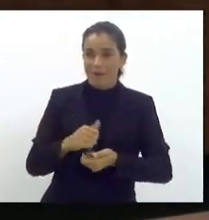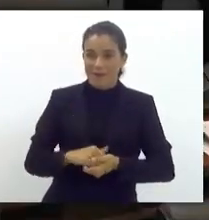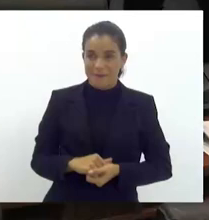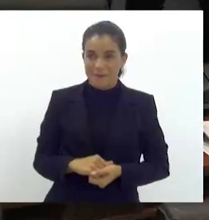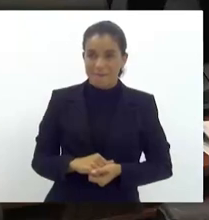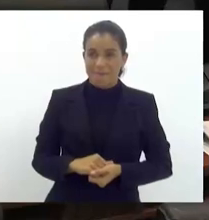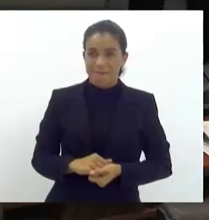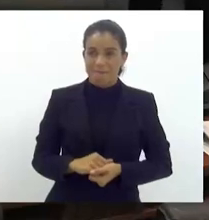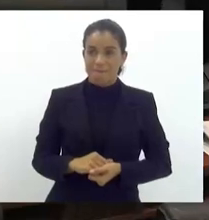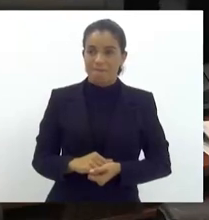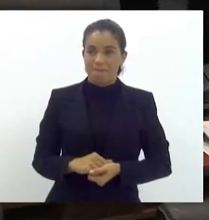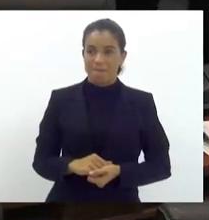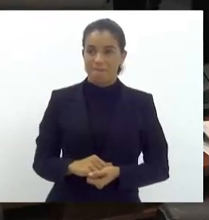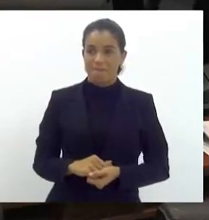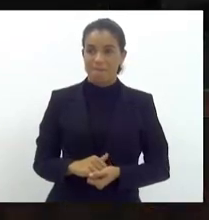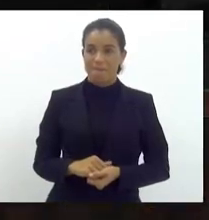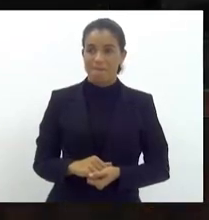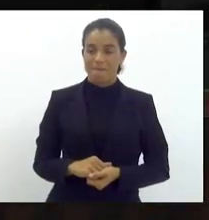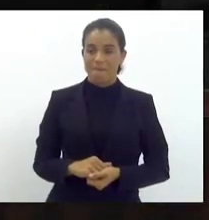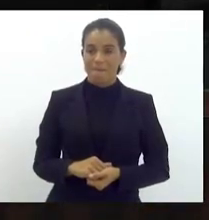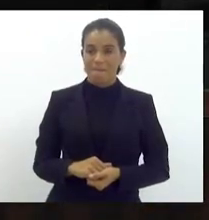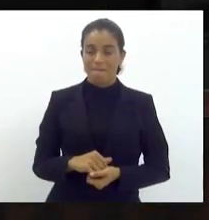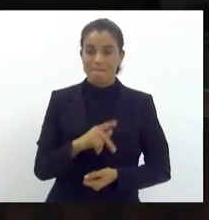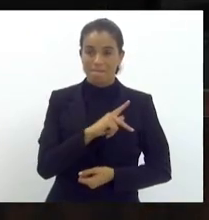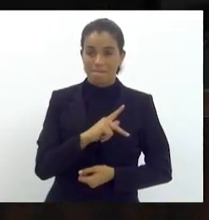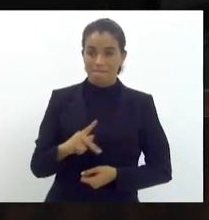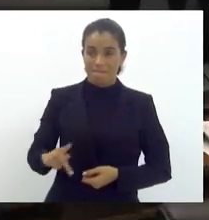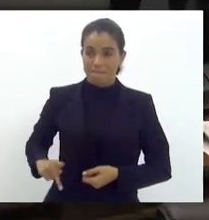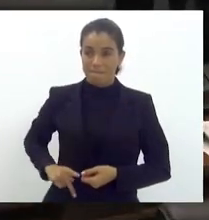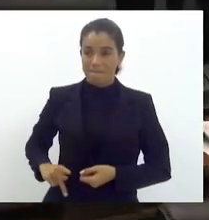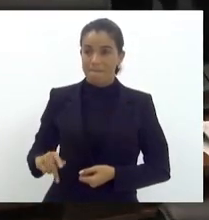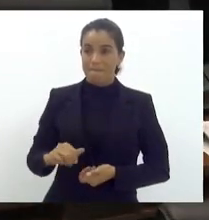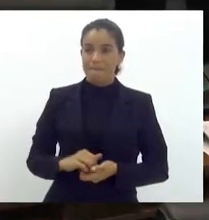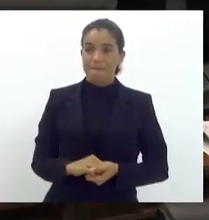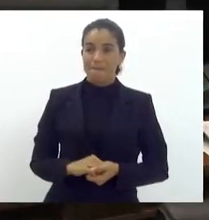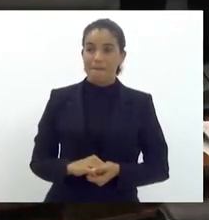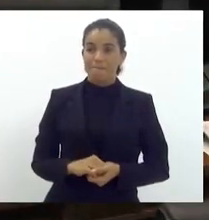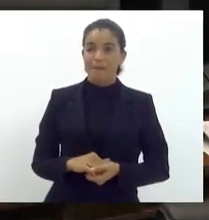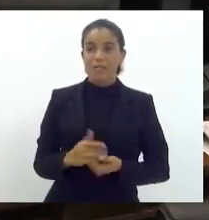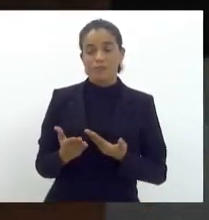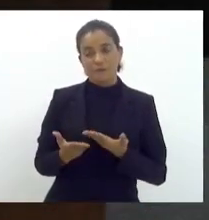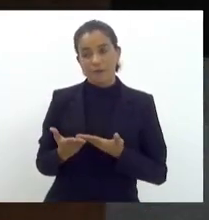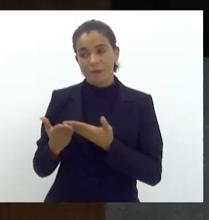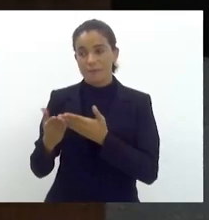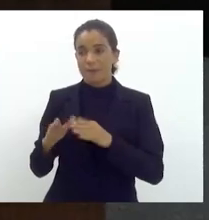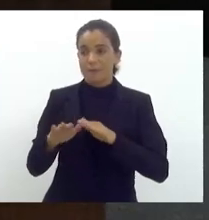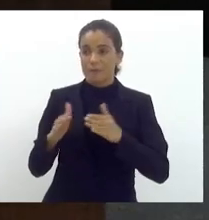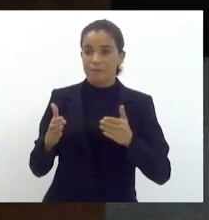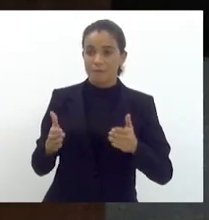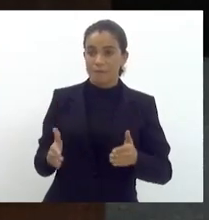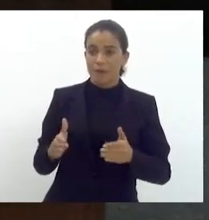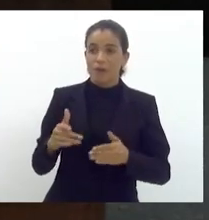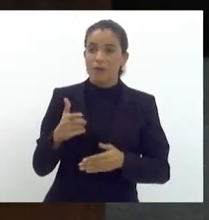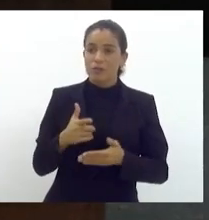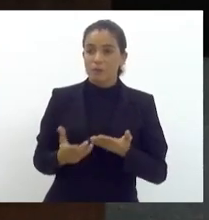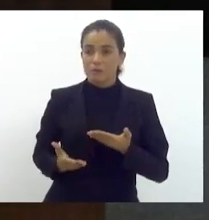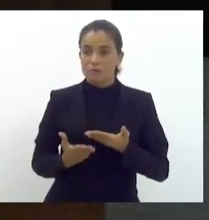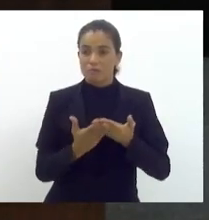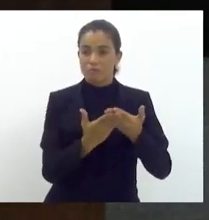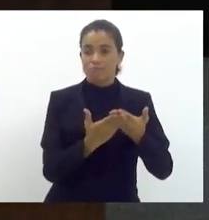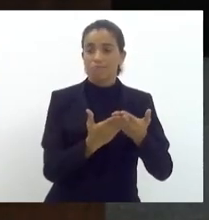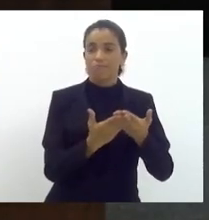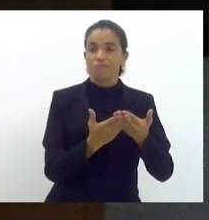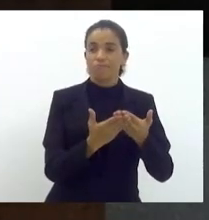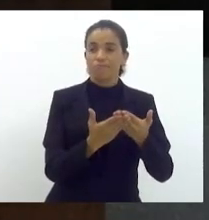mesa presente para encaminhar pela bancada a gente tá entrando com requerimento de